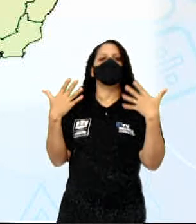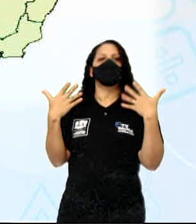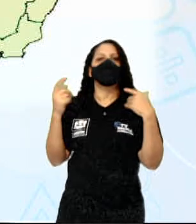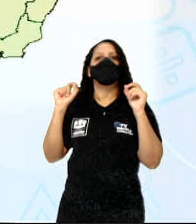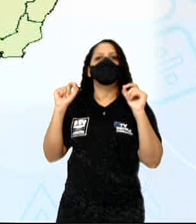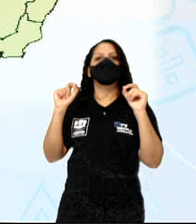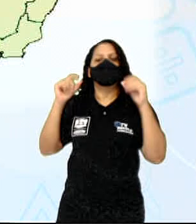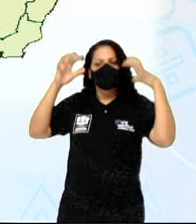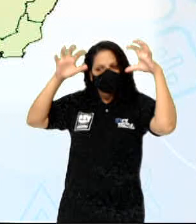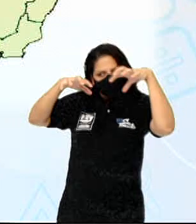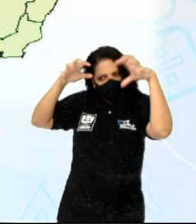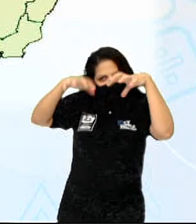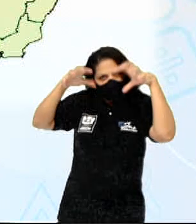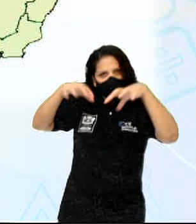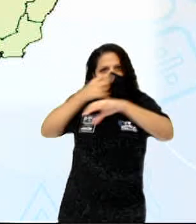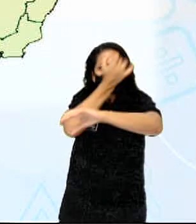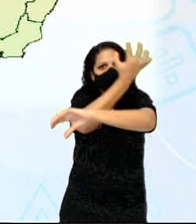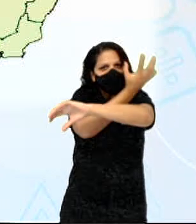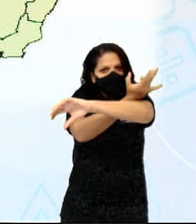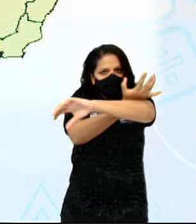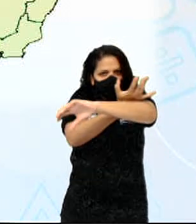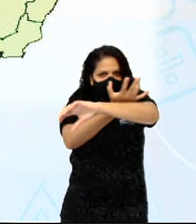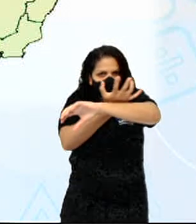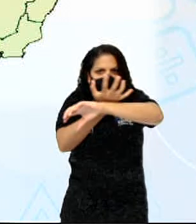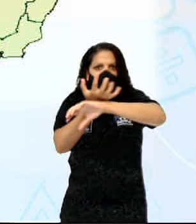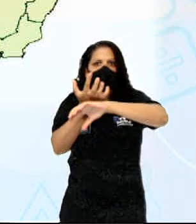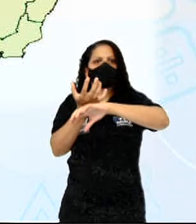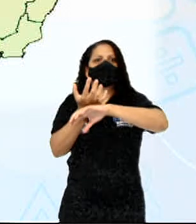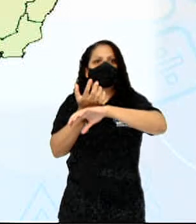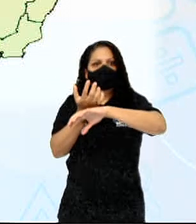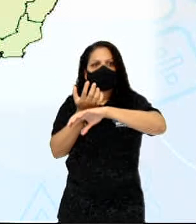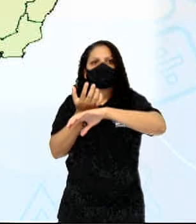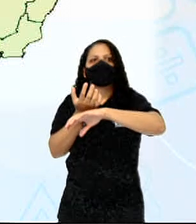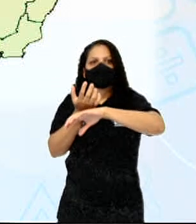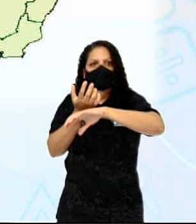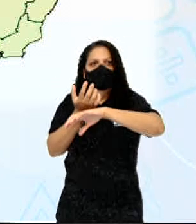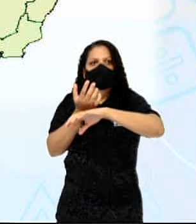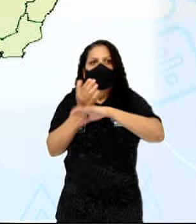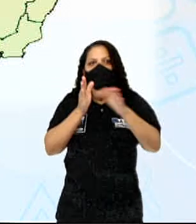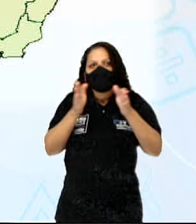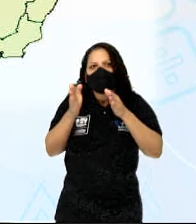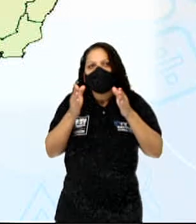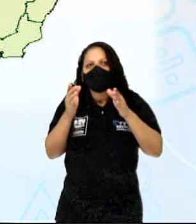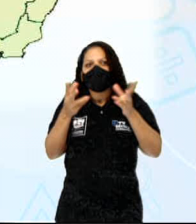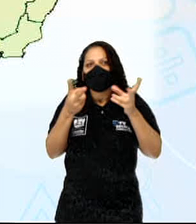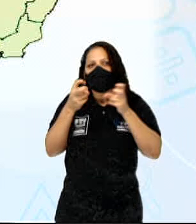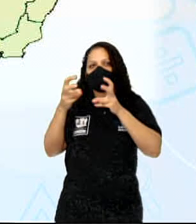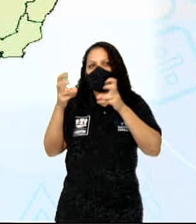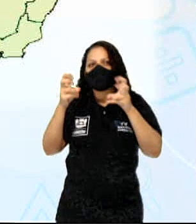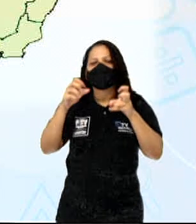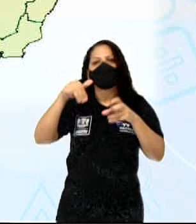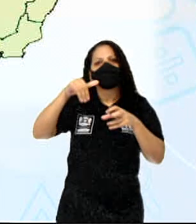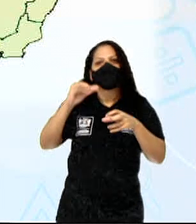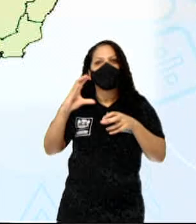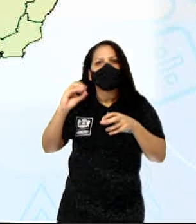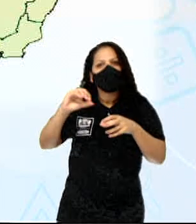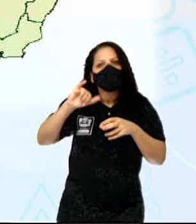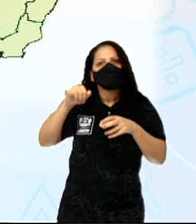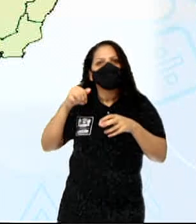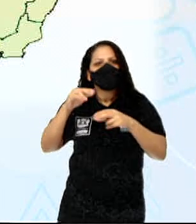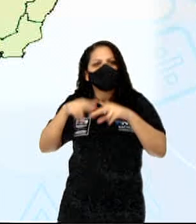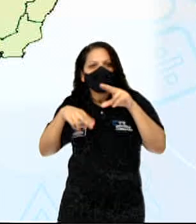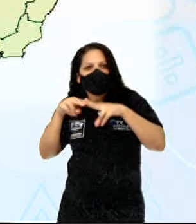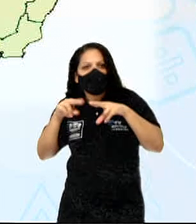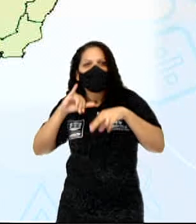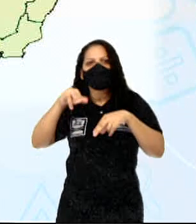nessa região do Cerrado. Já nessa parte aí do meio, ó, maio, junho, julho, agosto, o que é que você está